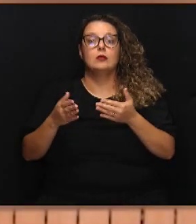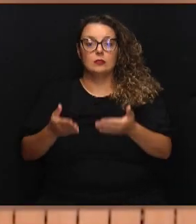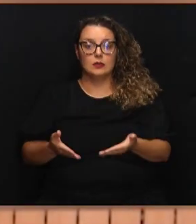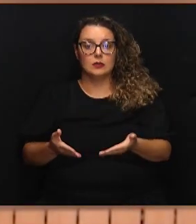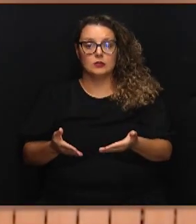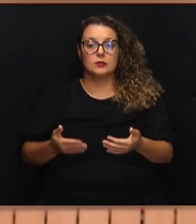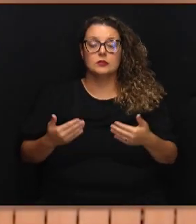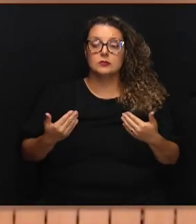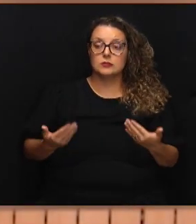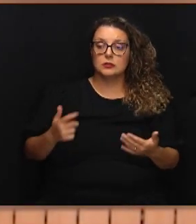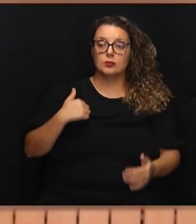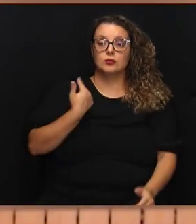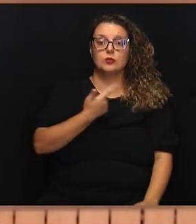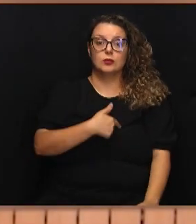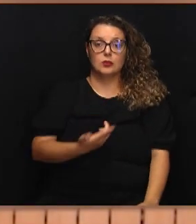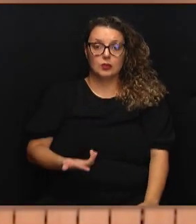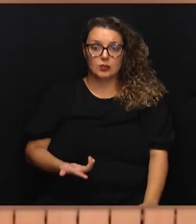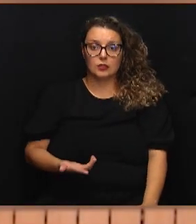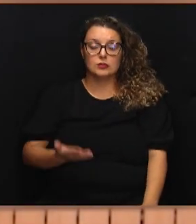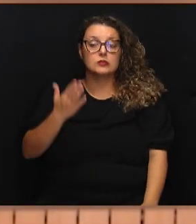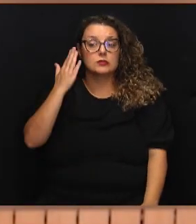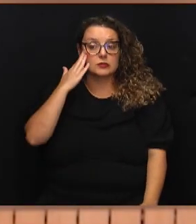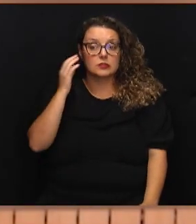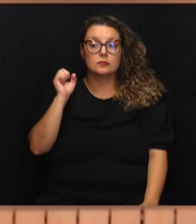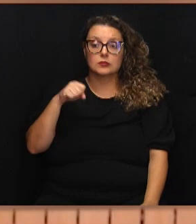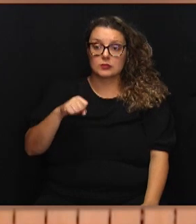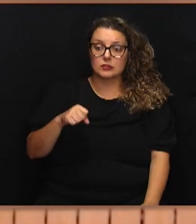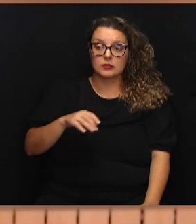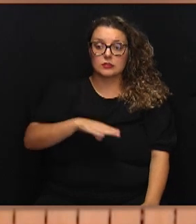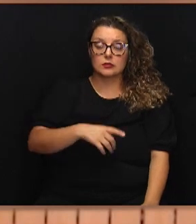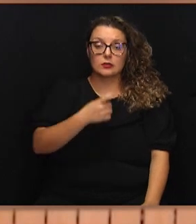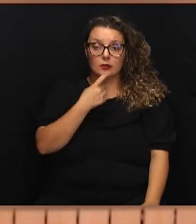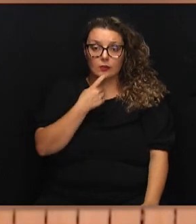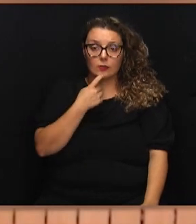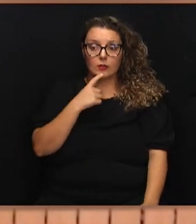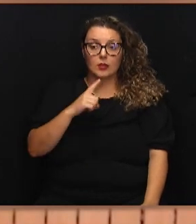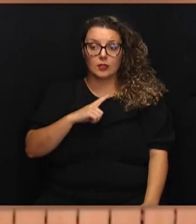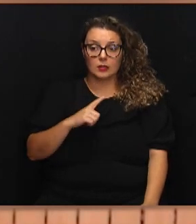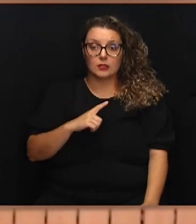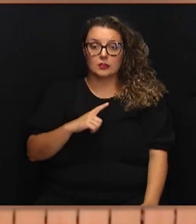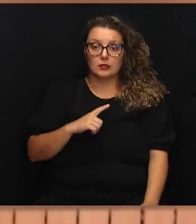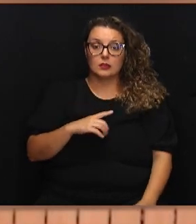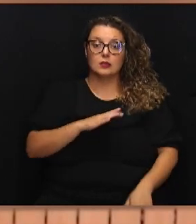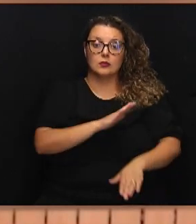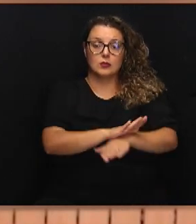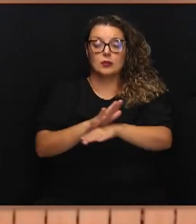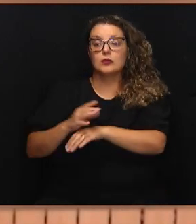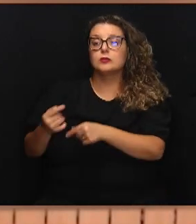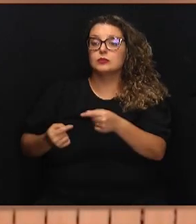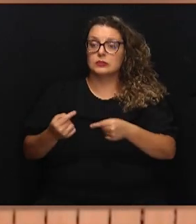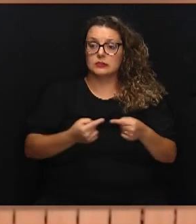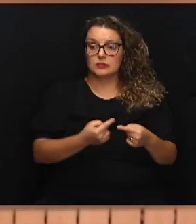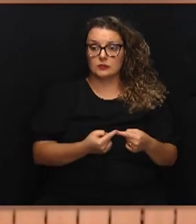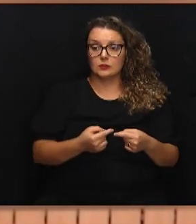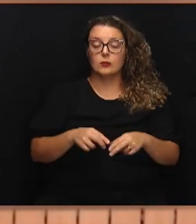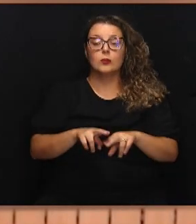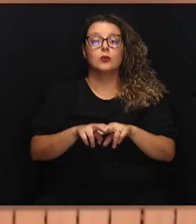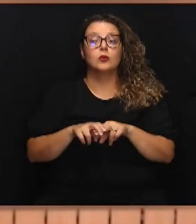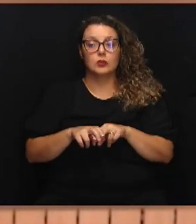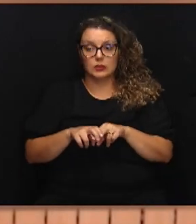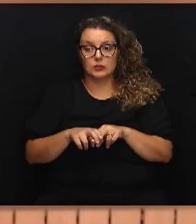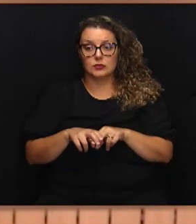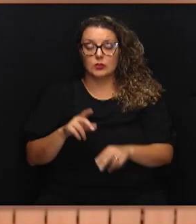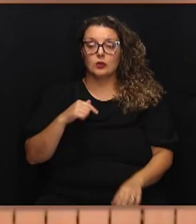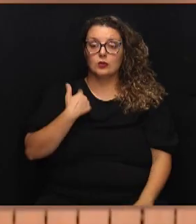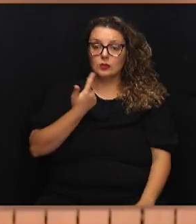Então, a gente entende que sim, que Campinas tem muito a contribuir nesse debate. Por isso,